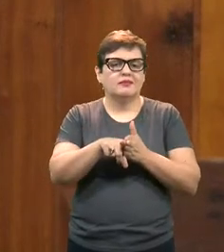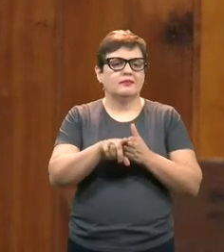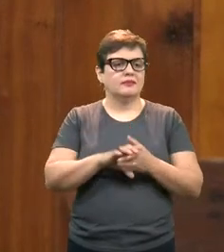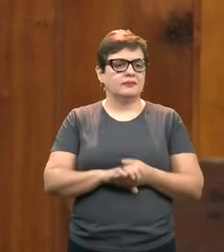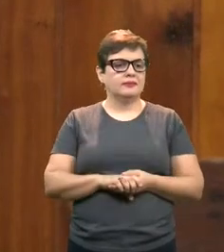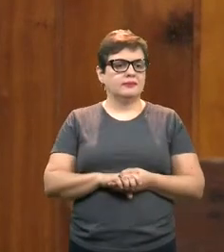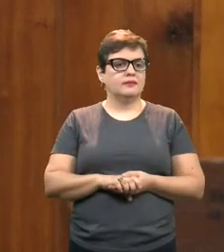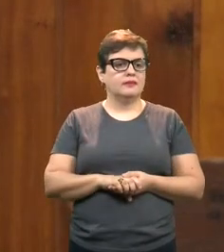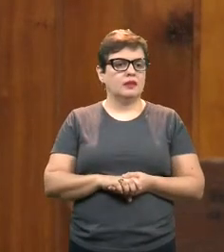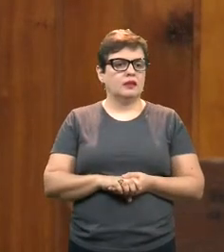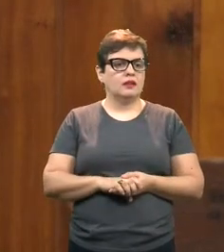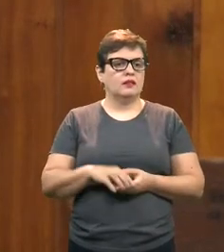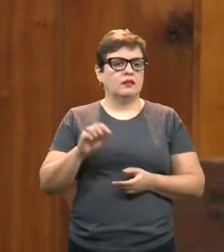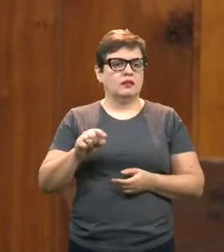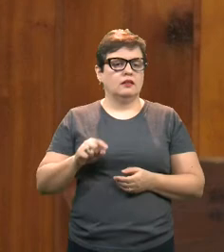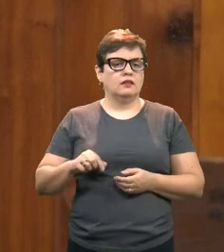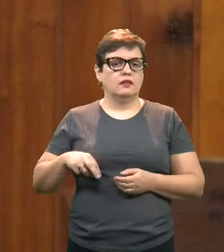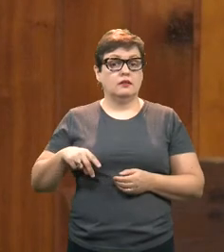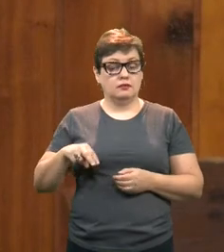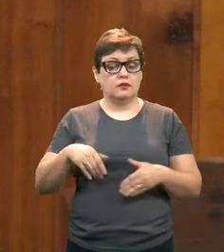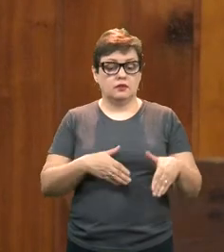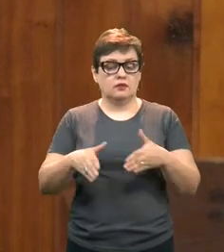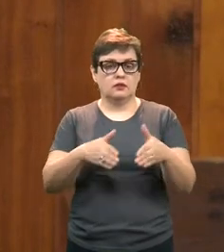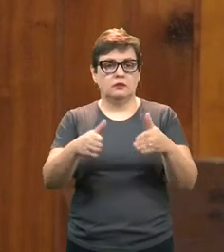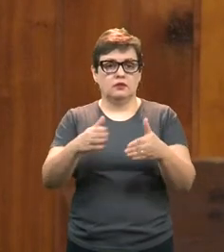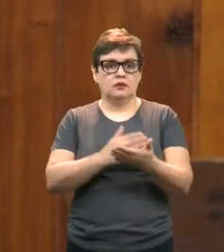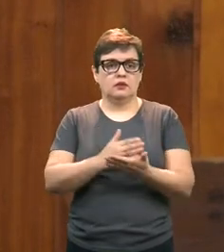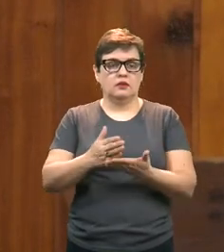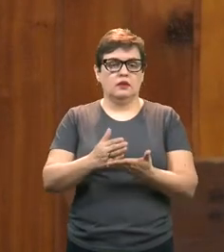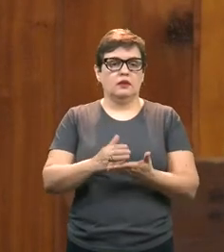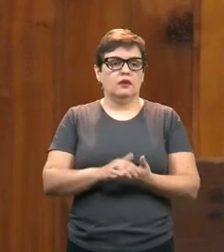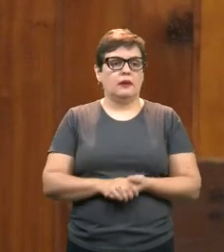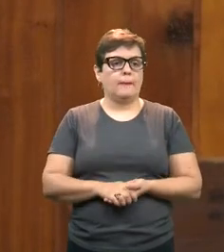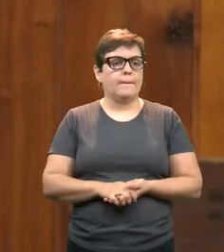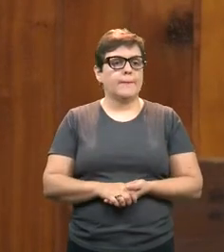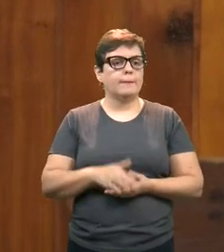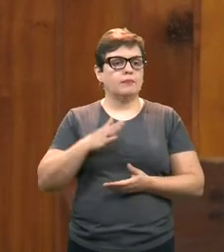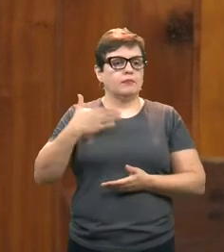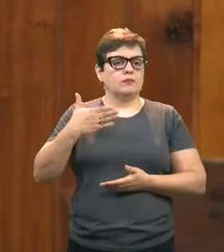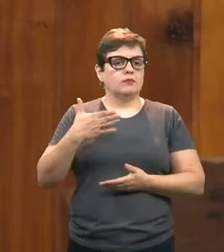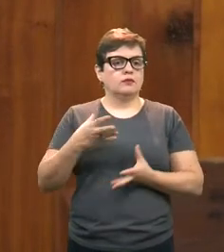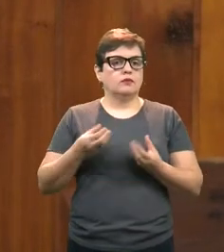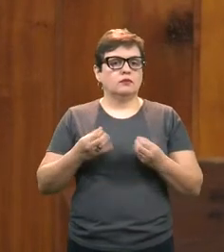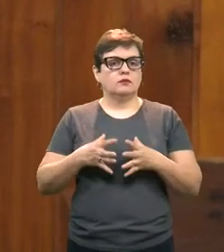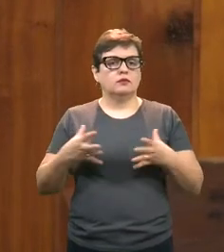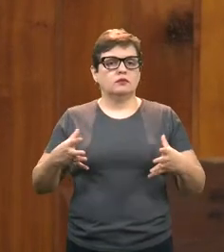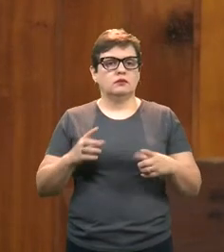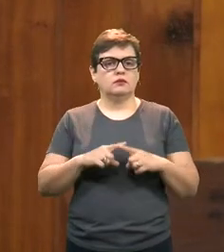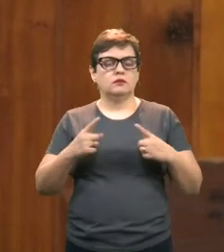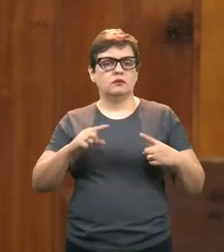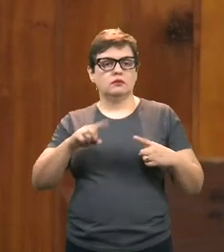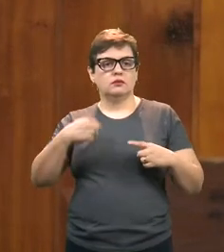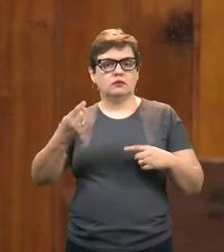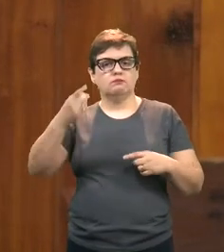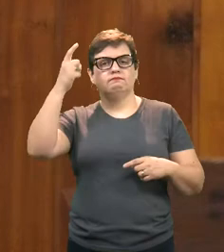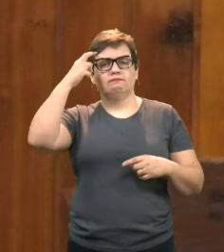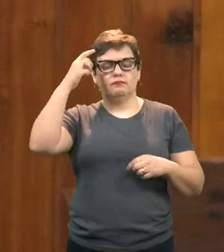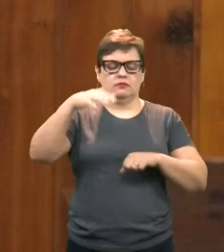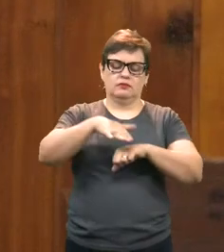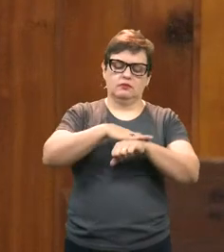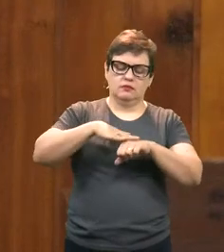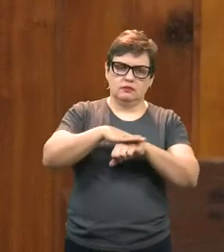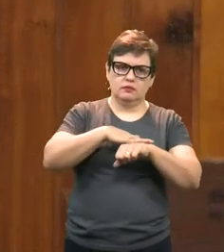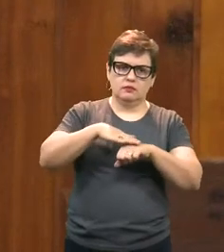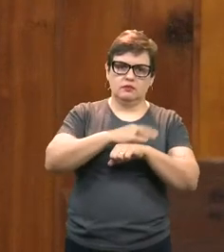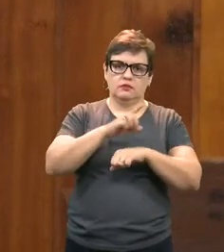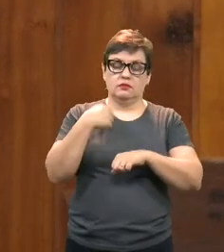E nessa caminhada, e de início, foi um susto, mas depois, pensando e conversando, a gente